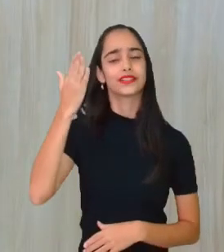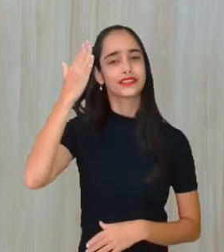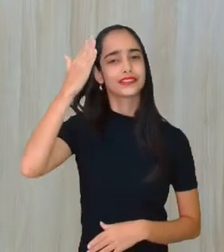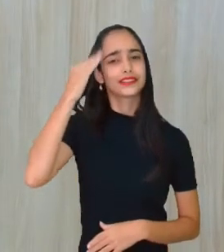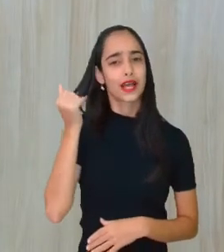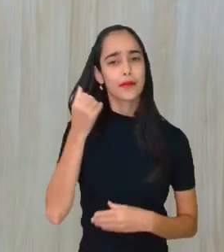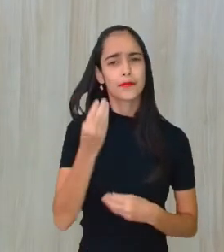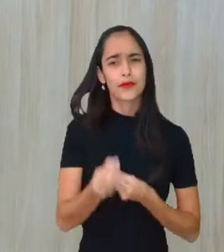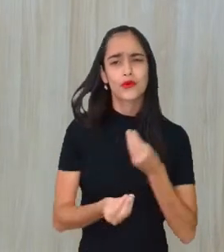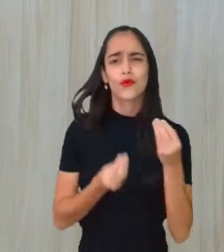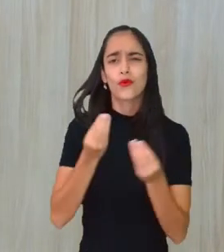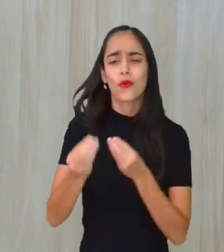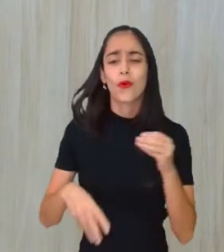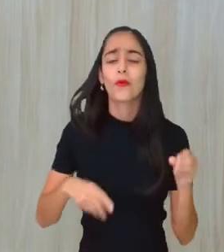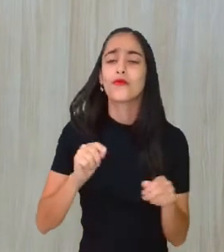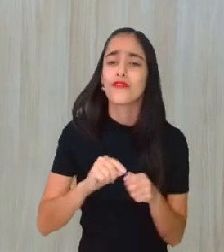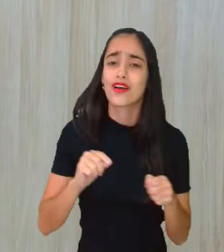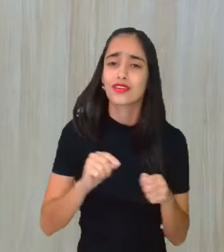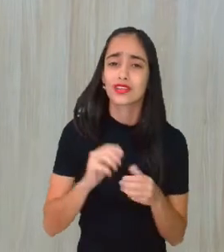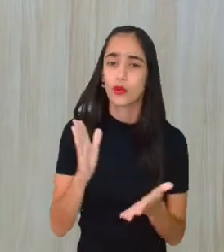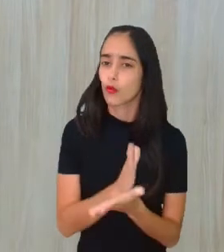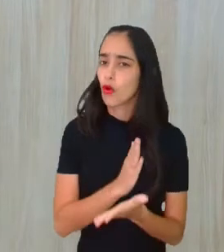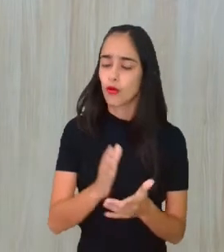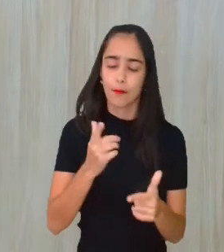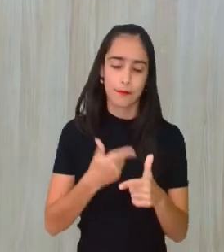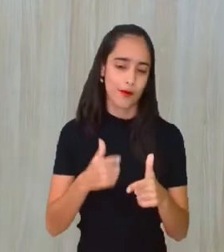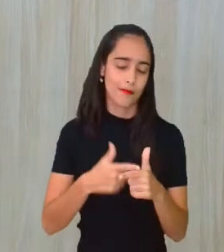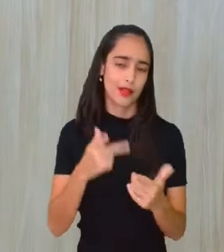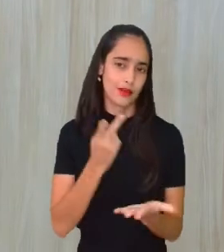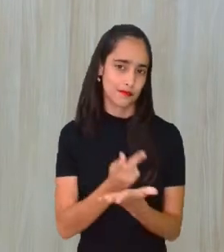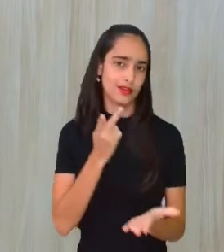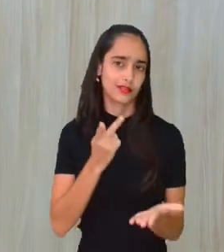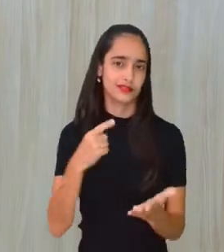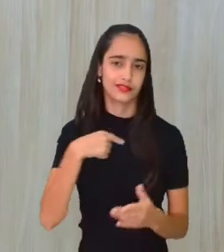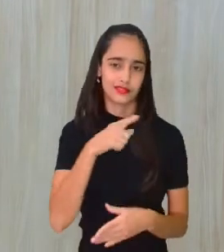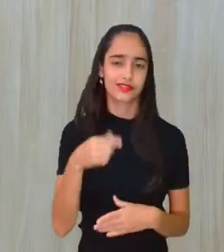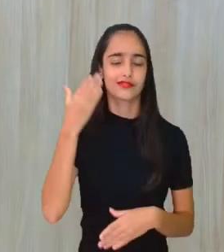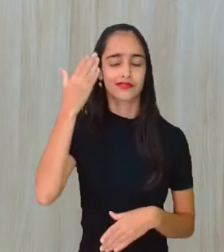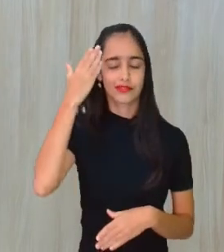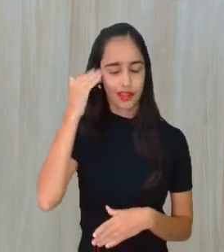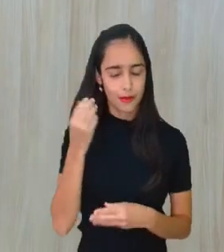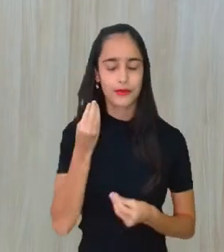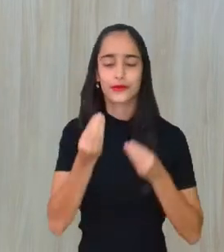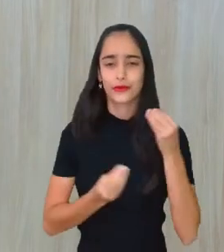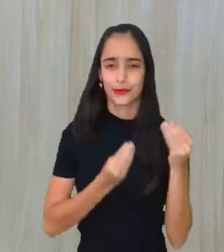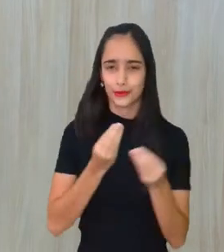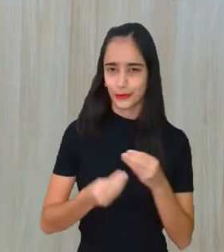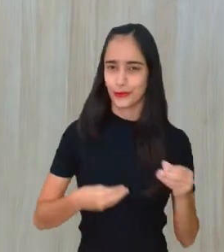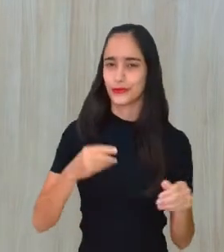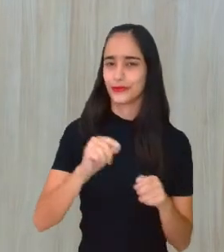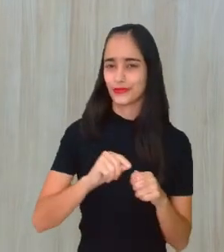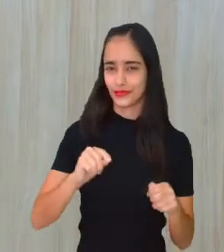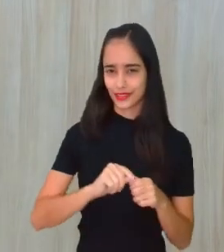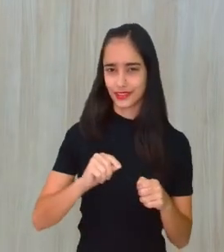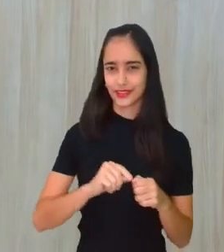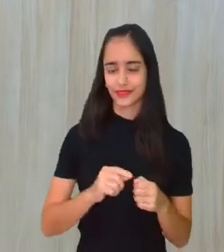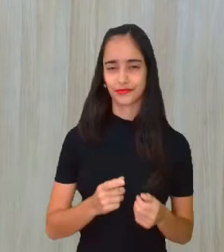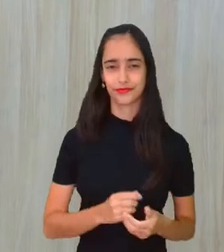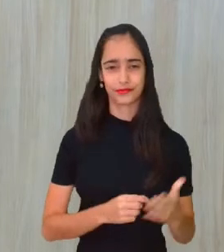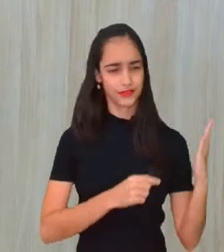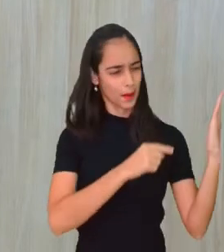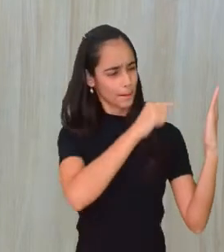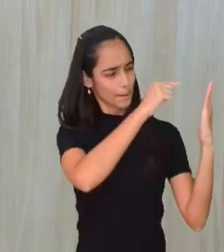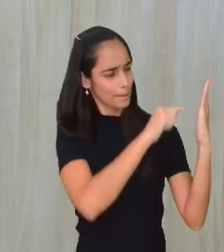possa, qualquer problema que aconteça, qualquer aquecimento, você saiba onde está, para poder desligar essa chave,